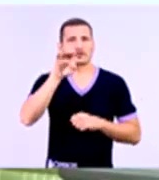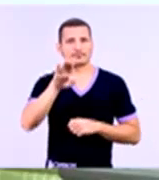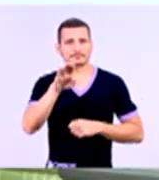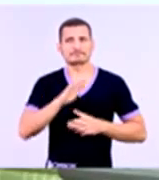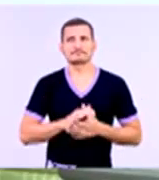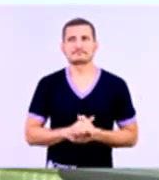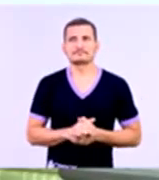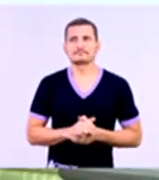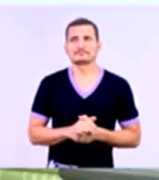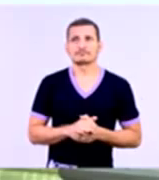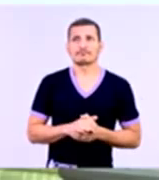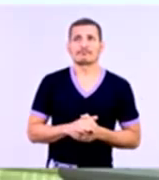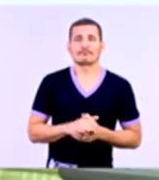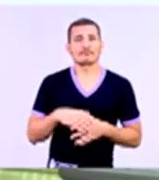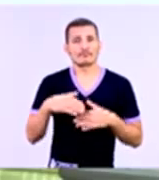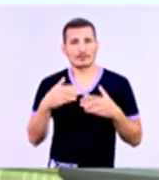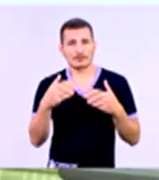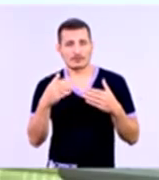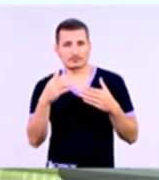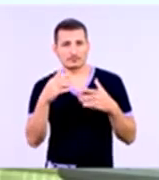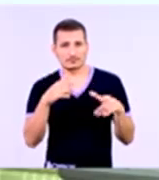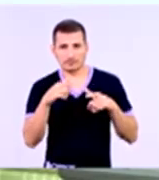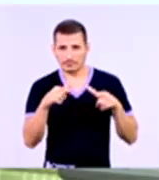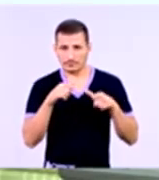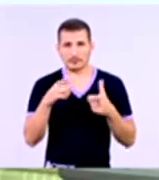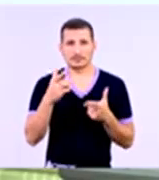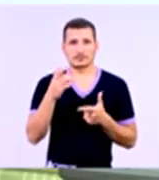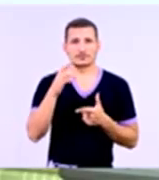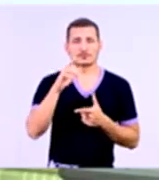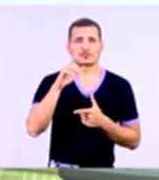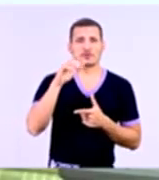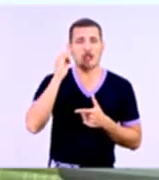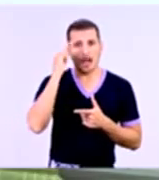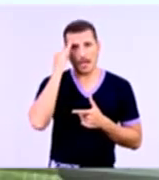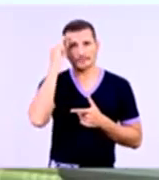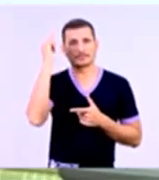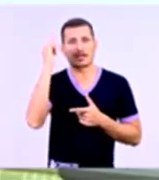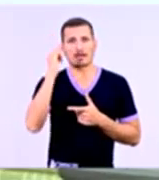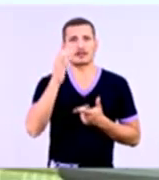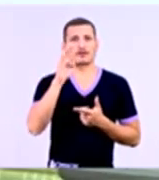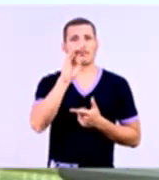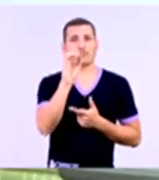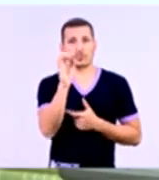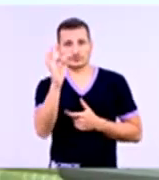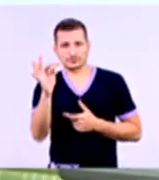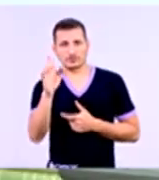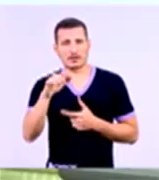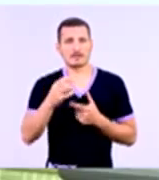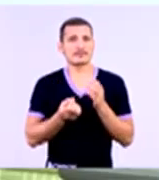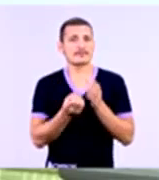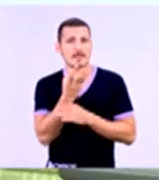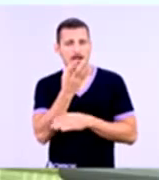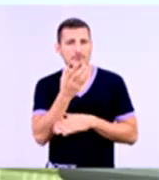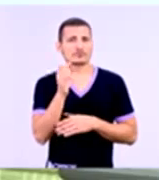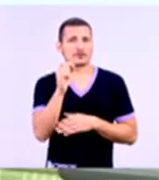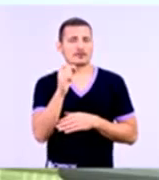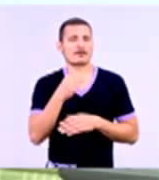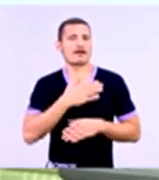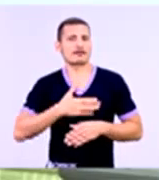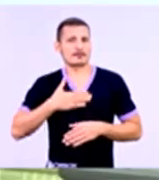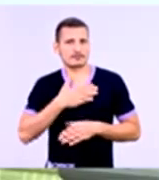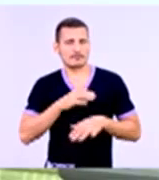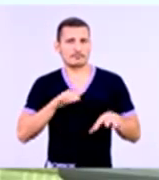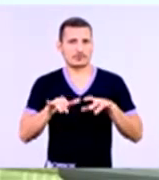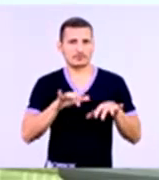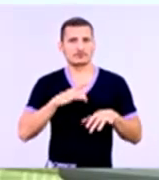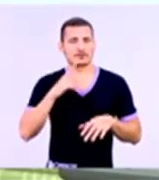trabalha aí com a ideia do Bootstrap, normalmente nós sempre acreditamos que ele foi criado para esse fim, para agradar o programador que tem a